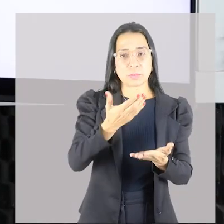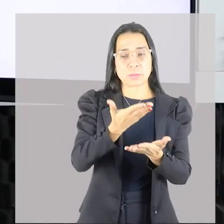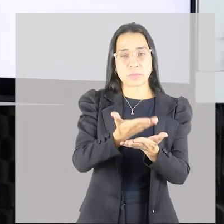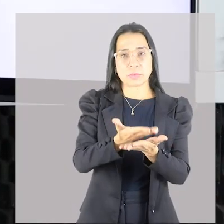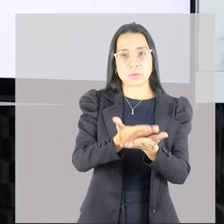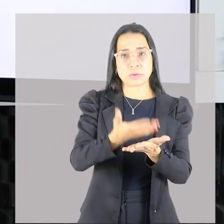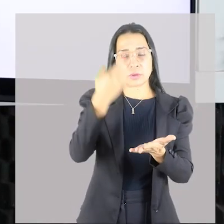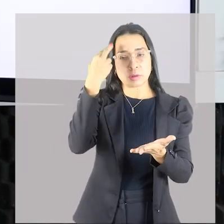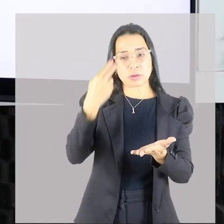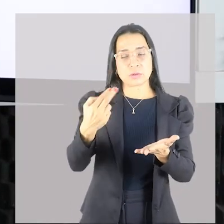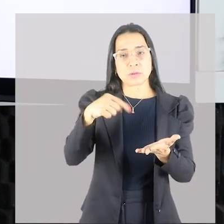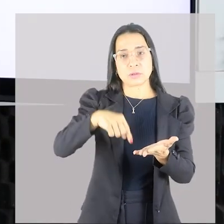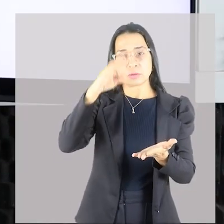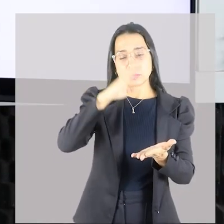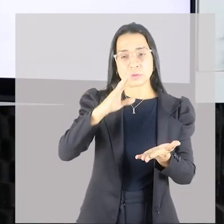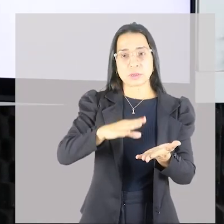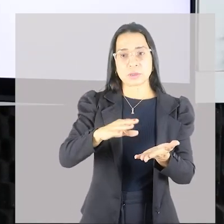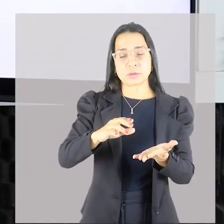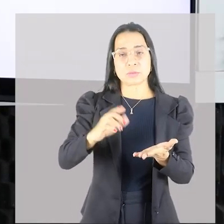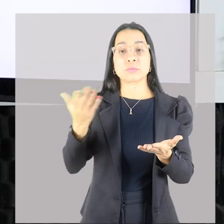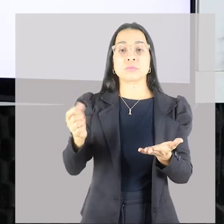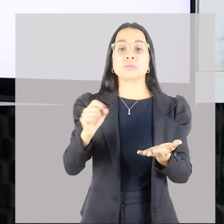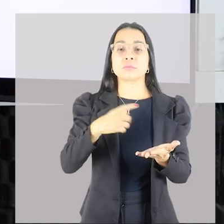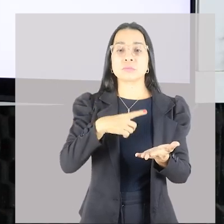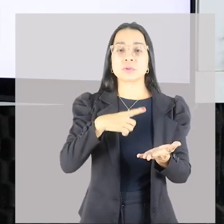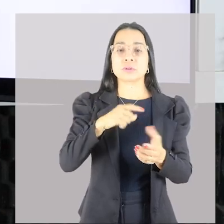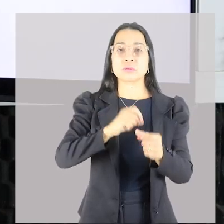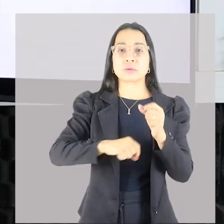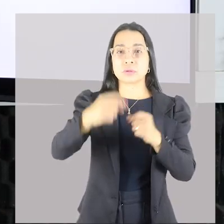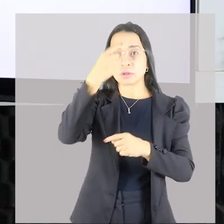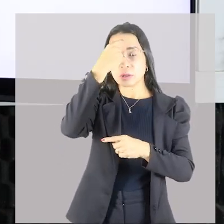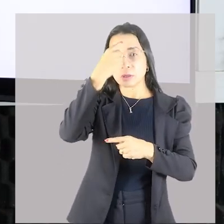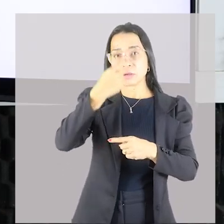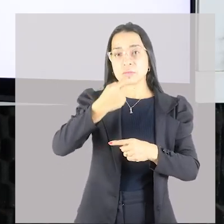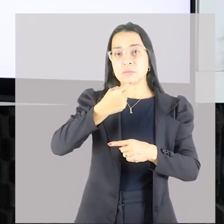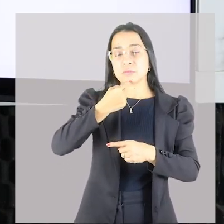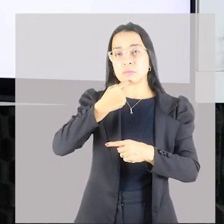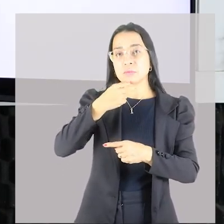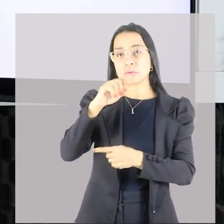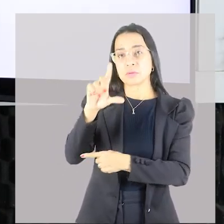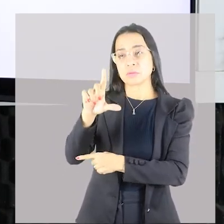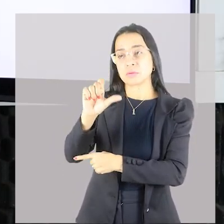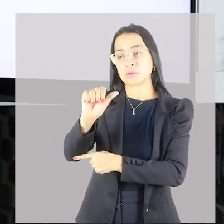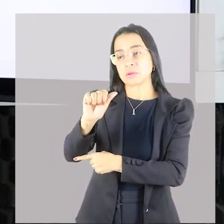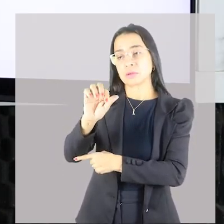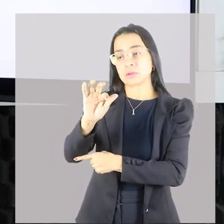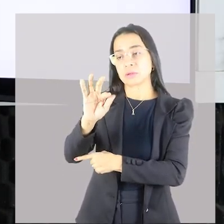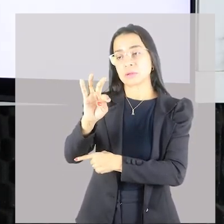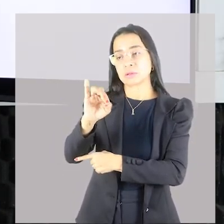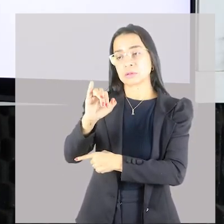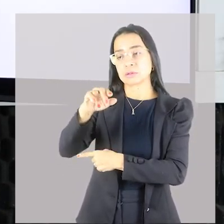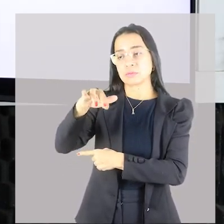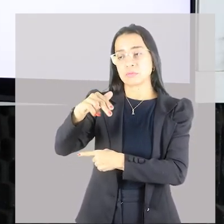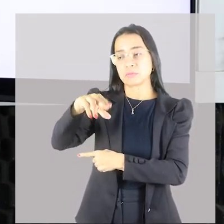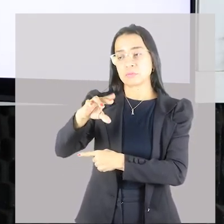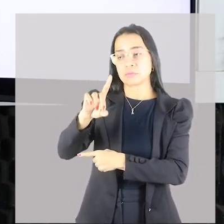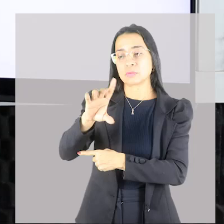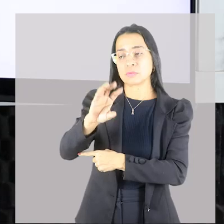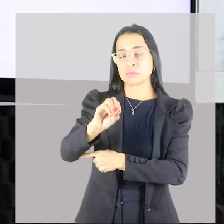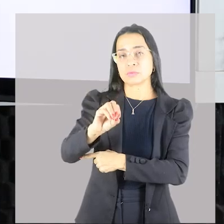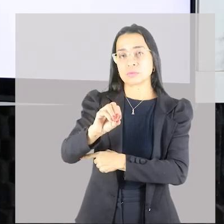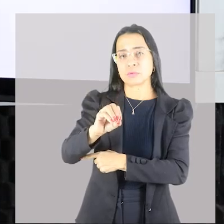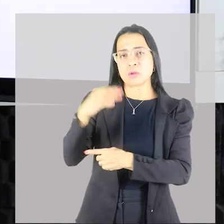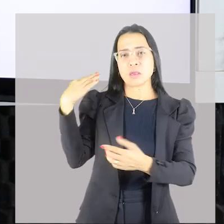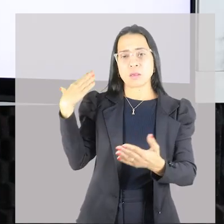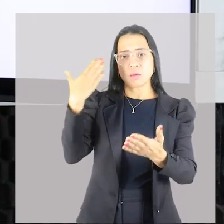Brasil, tradicionalmente houve a figura ali do latifúndio, da grande propriedade. Desde o começo, né?